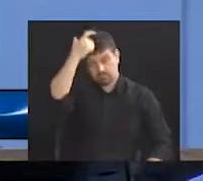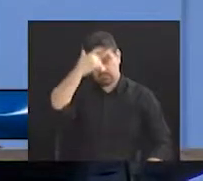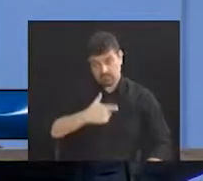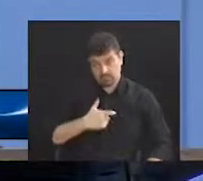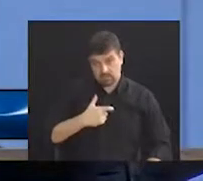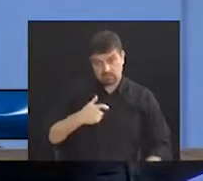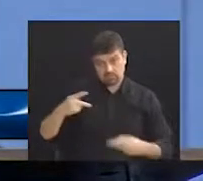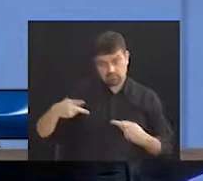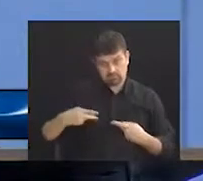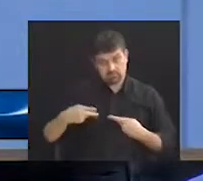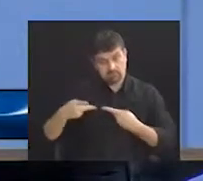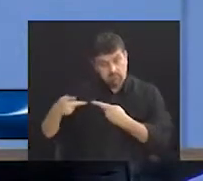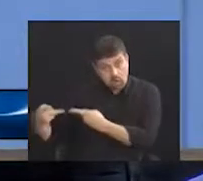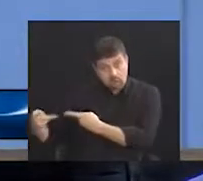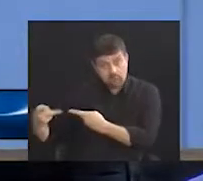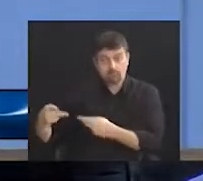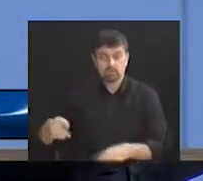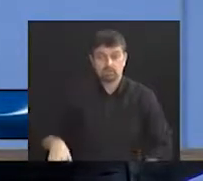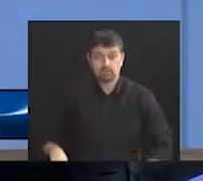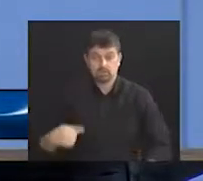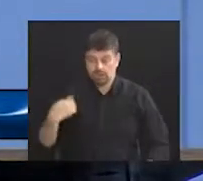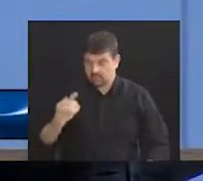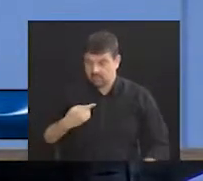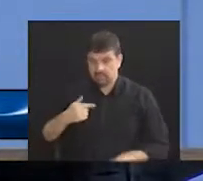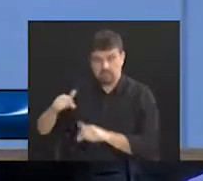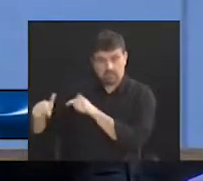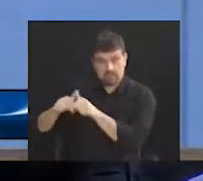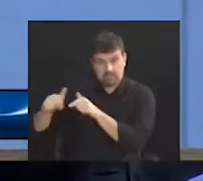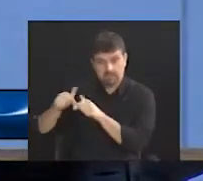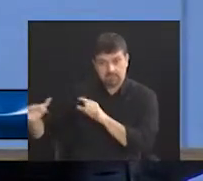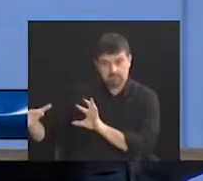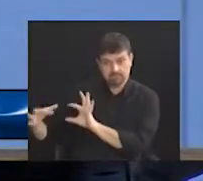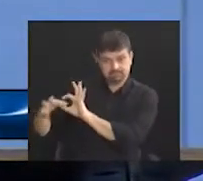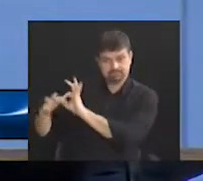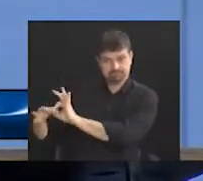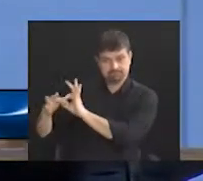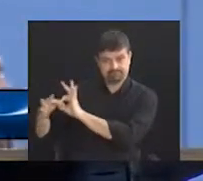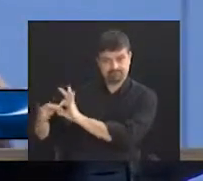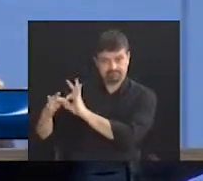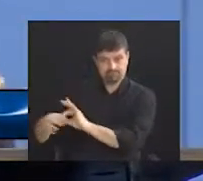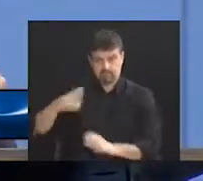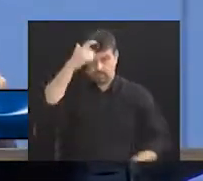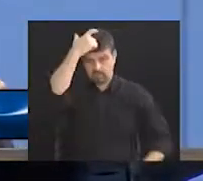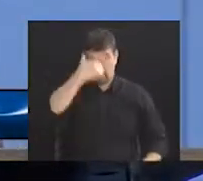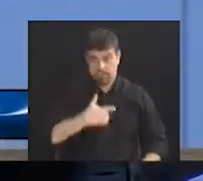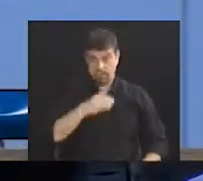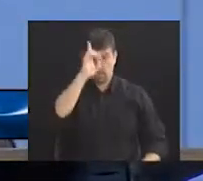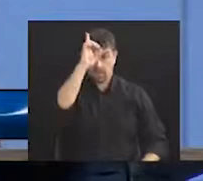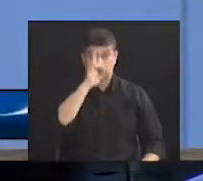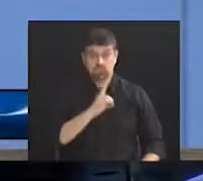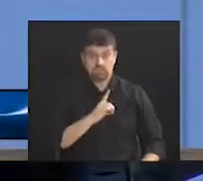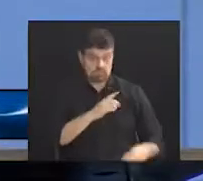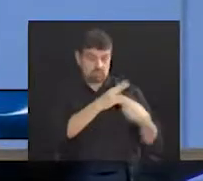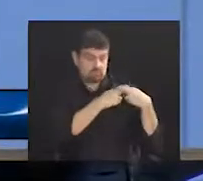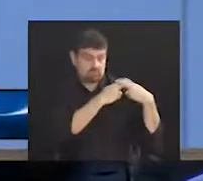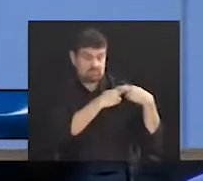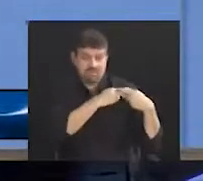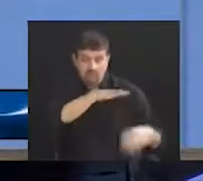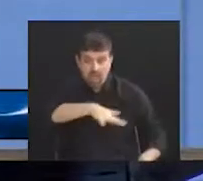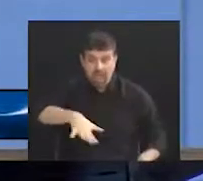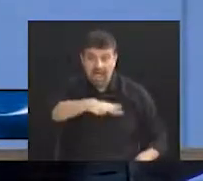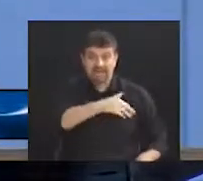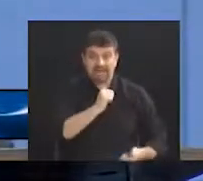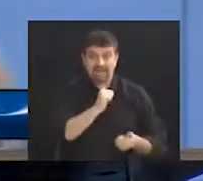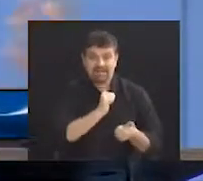ser convidado para integrar o governo toninho na ocasião ocupei a diretoria de esportes com uma